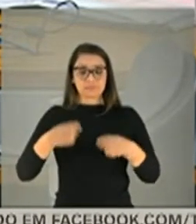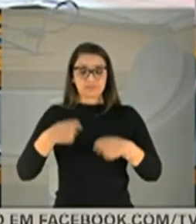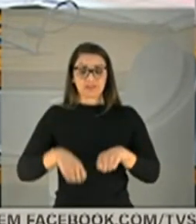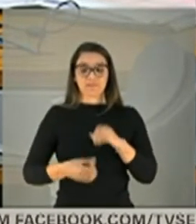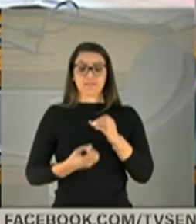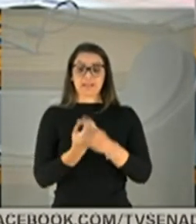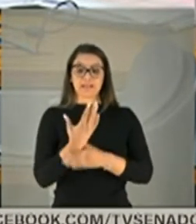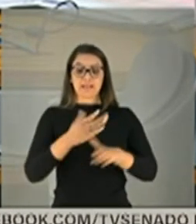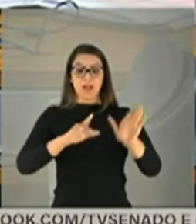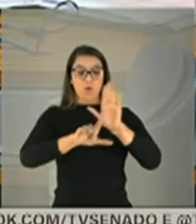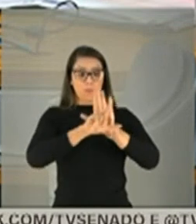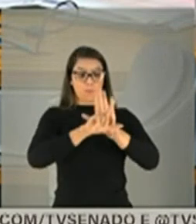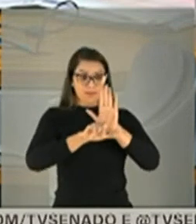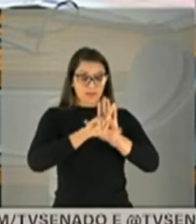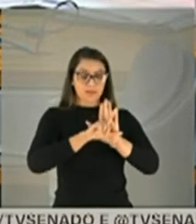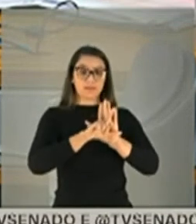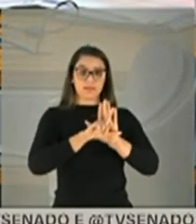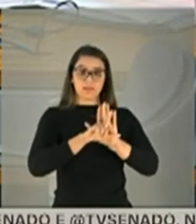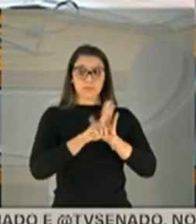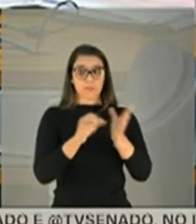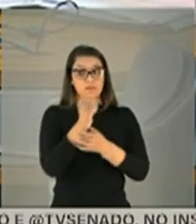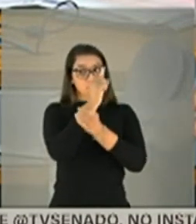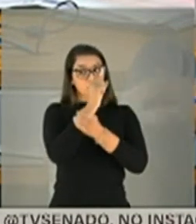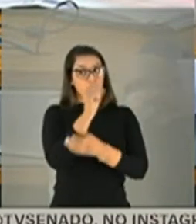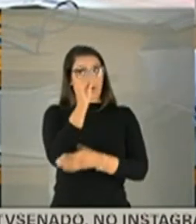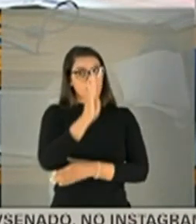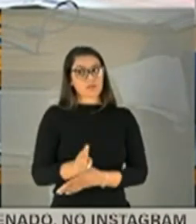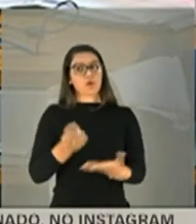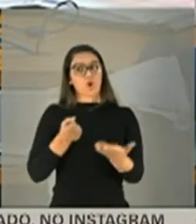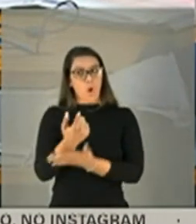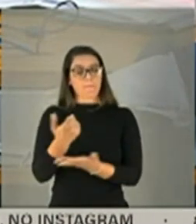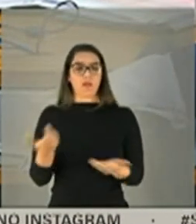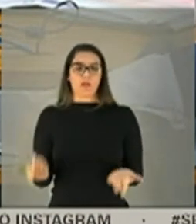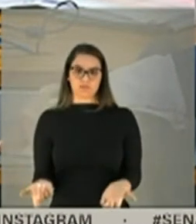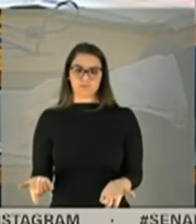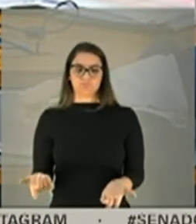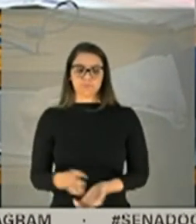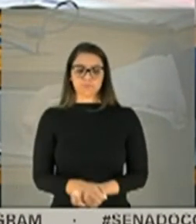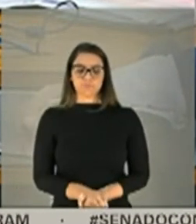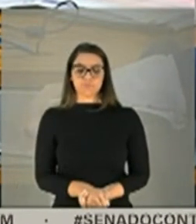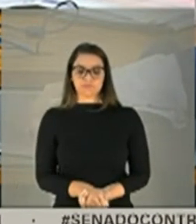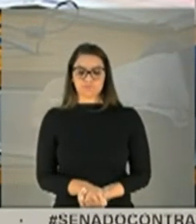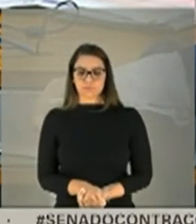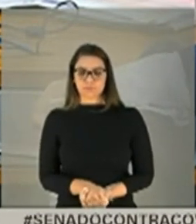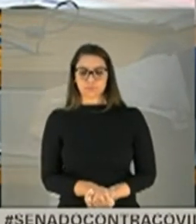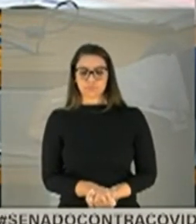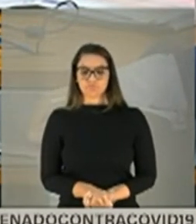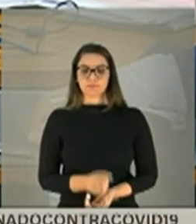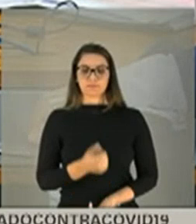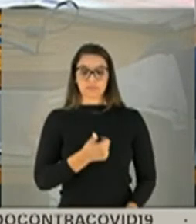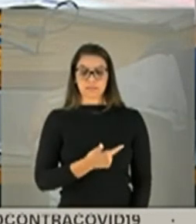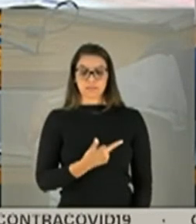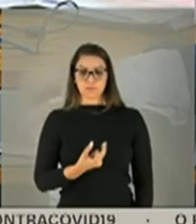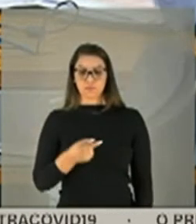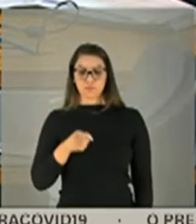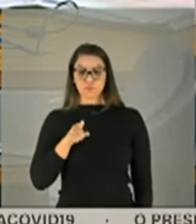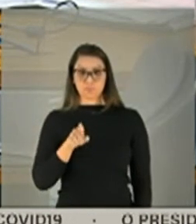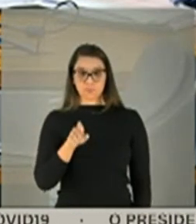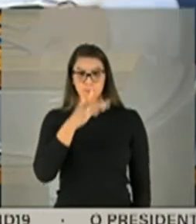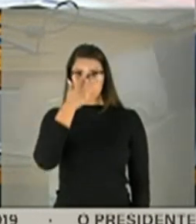legislação para resguardar o país nesse sentido. Então, essas 120 mil